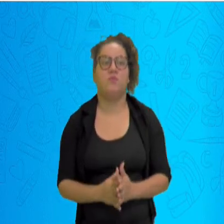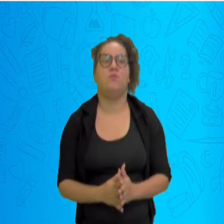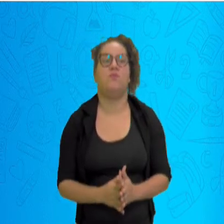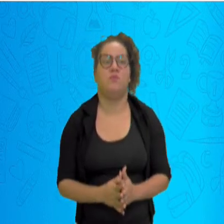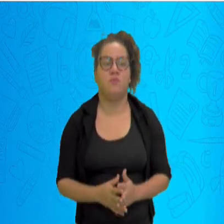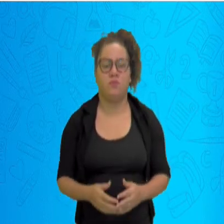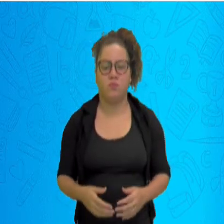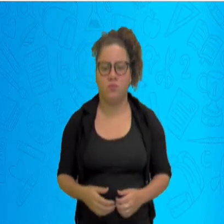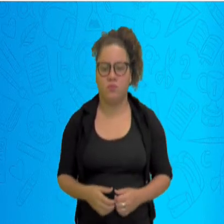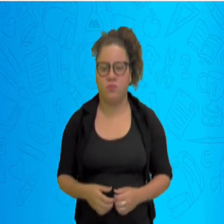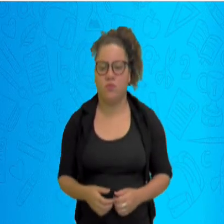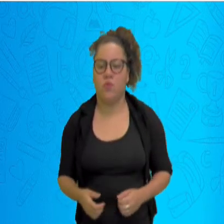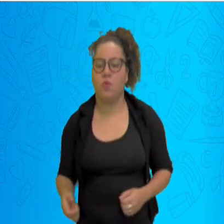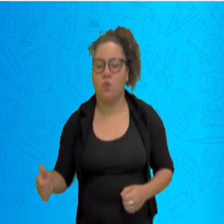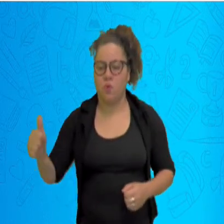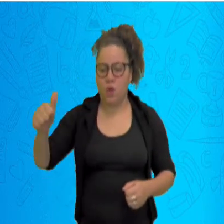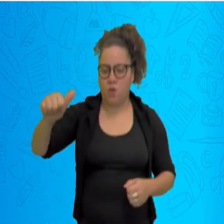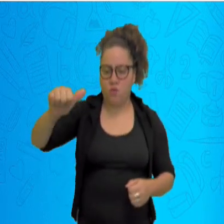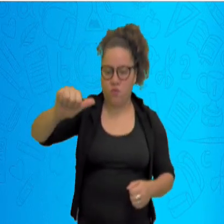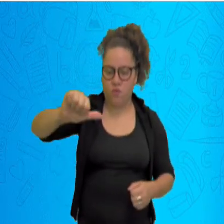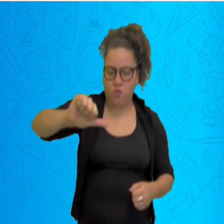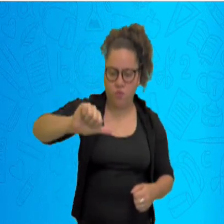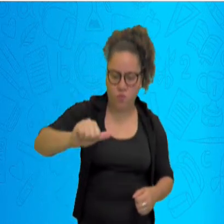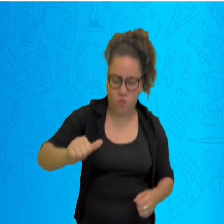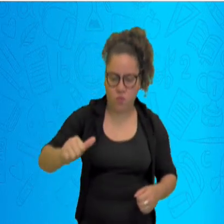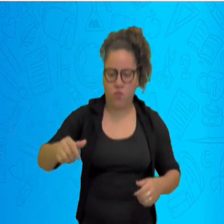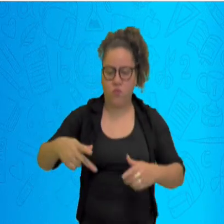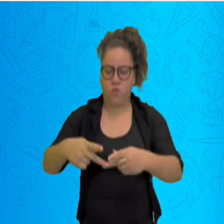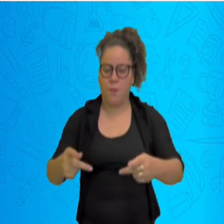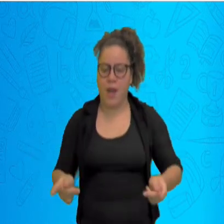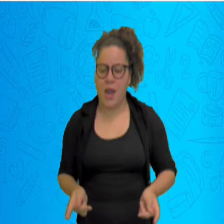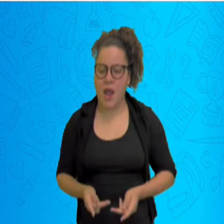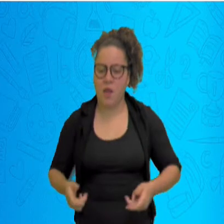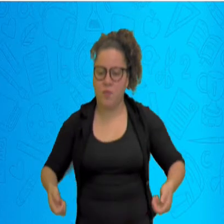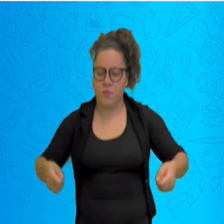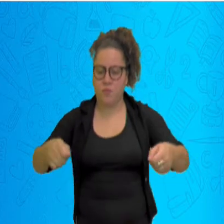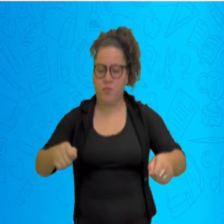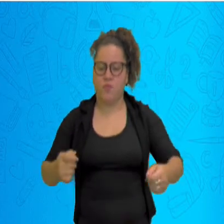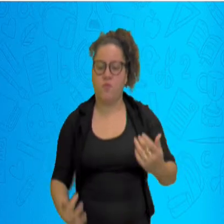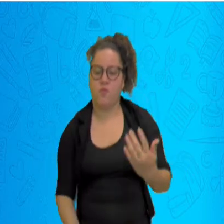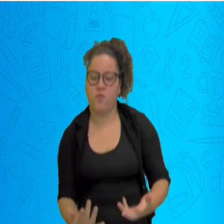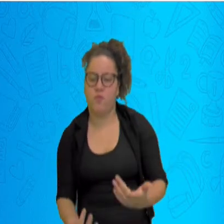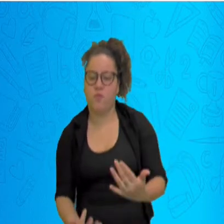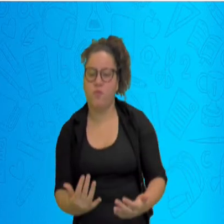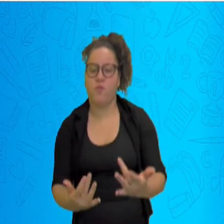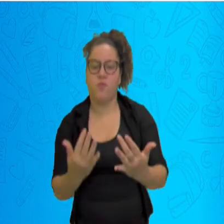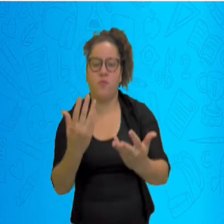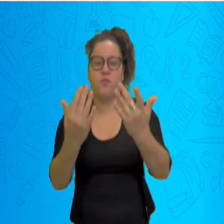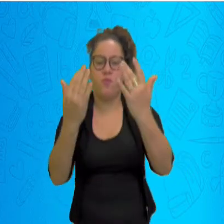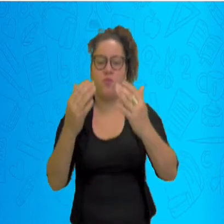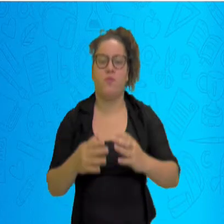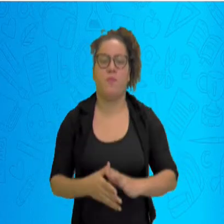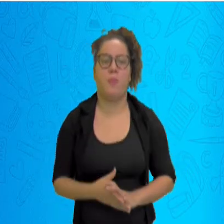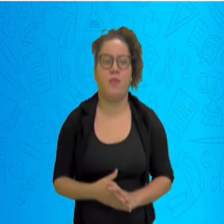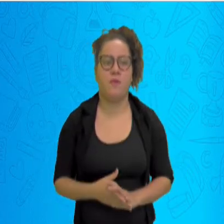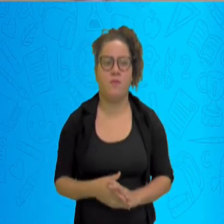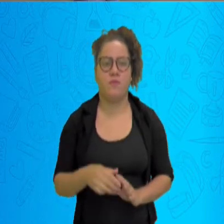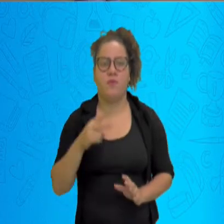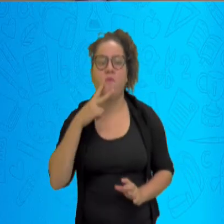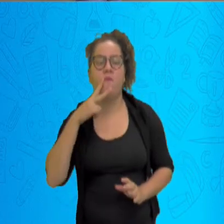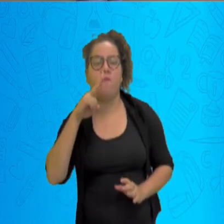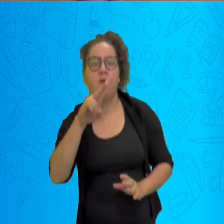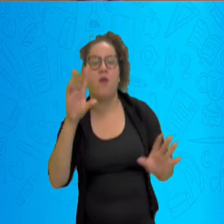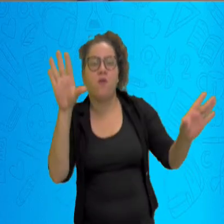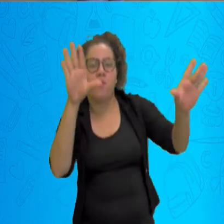água para estar fervendo. Na imagem você consegue ver uma fumacinha.